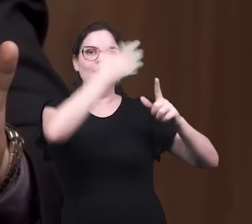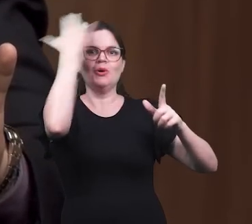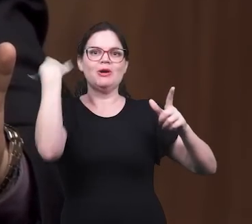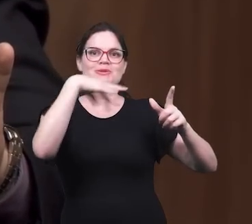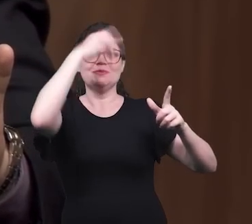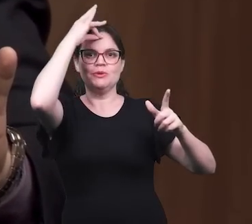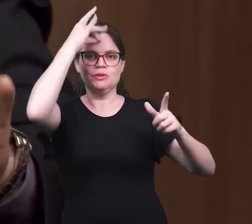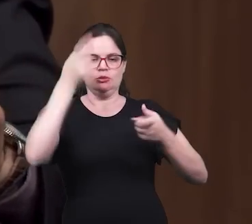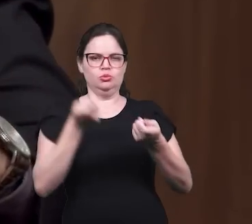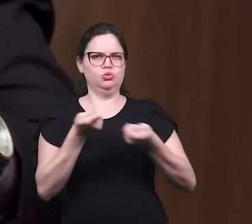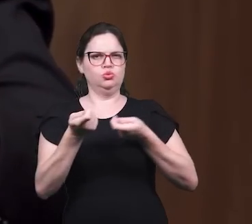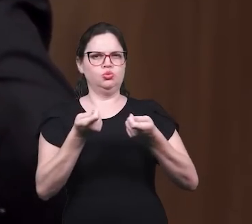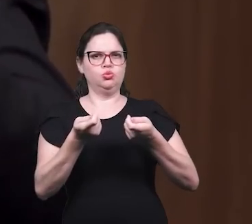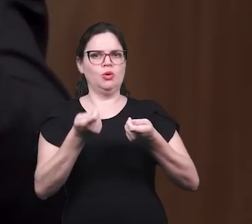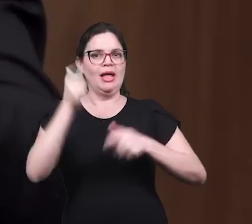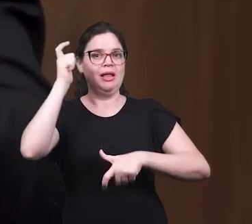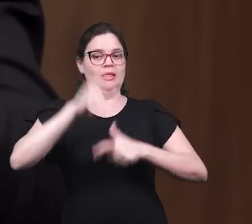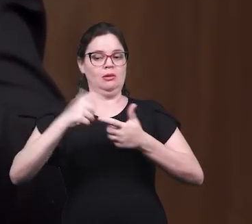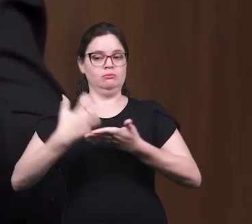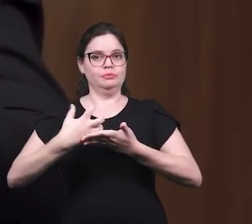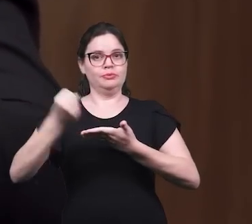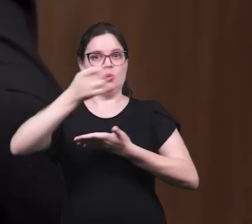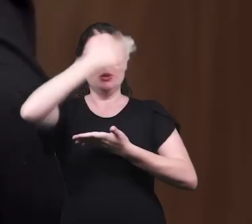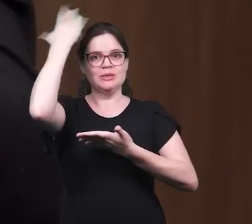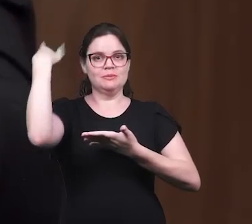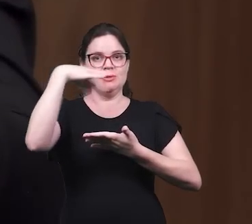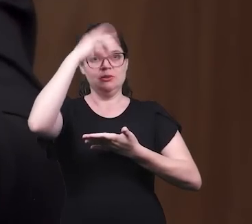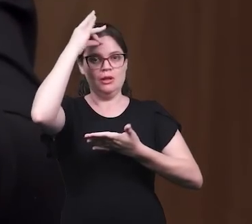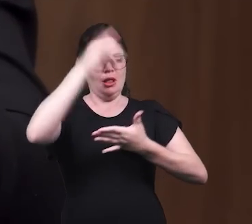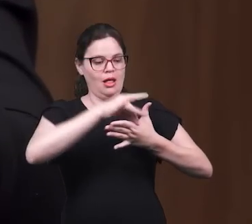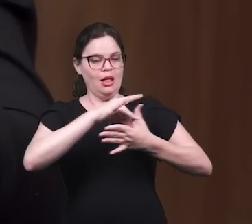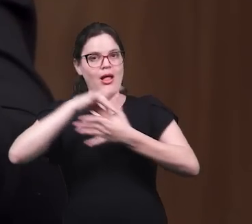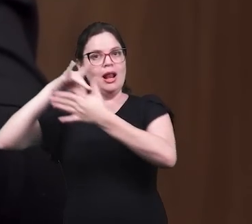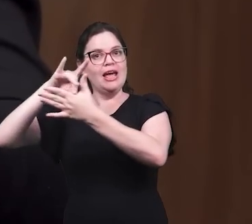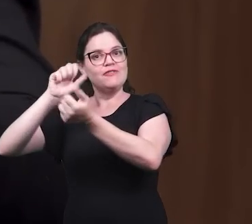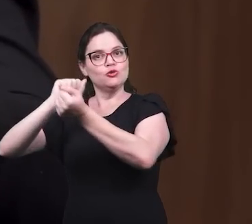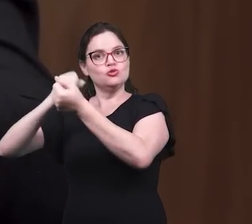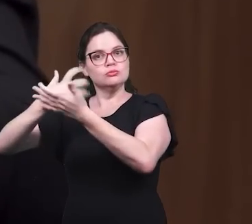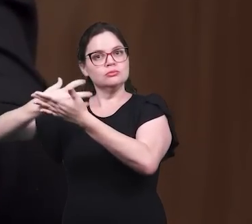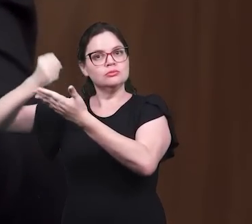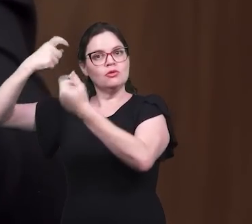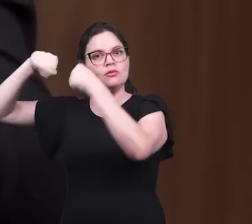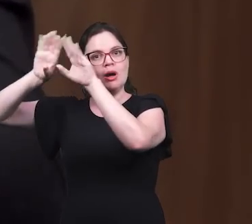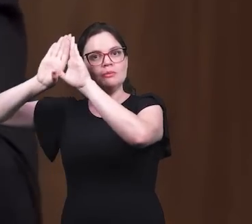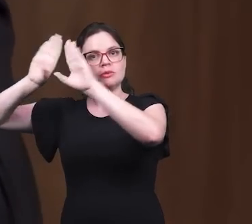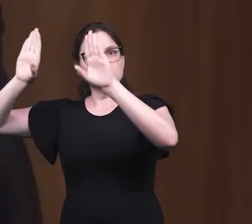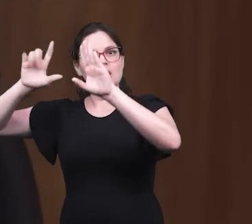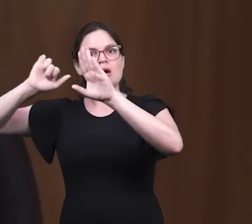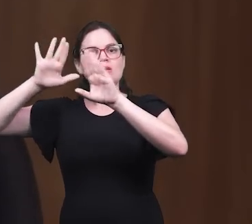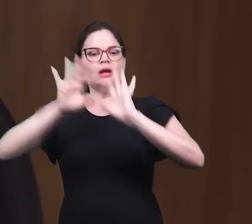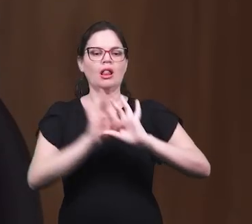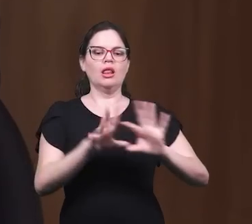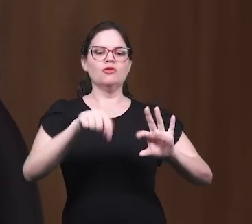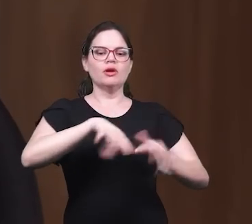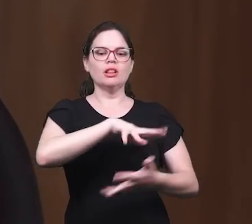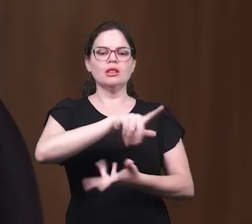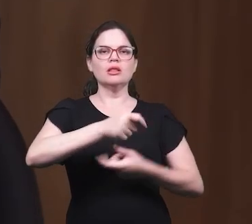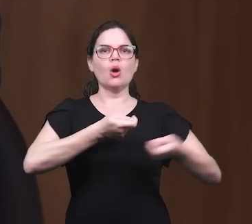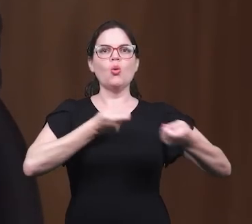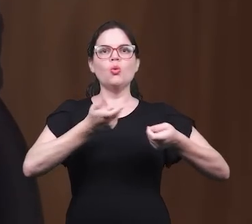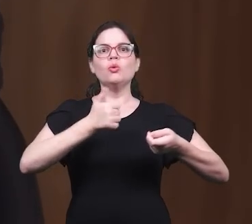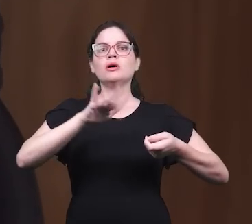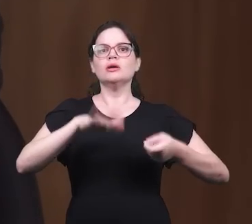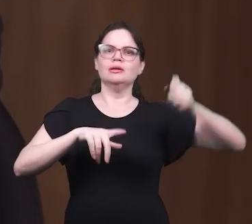permanece na terra. O Espírito Santo é na eternidade e a ceia das bodas do Cordeiro